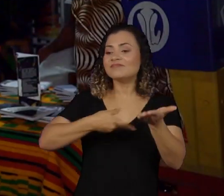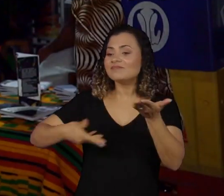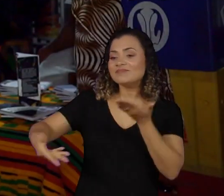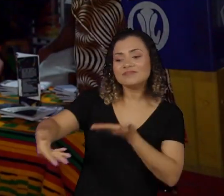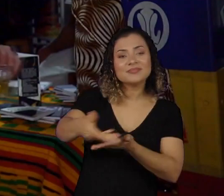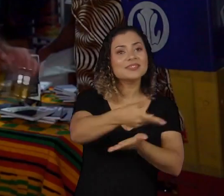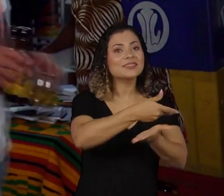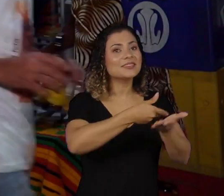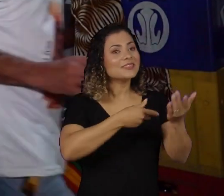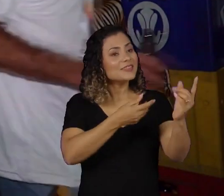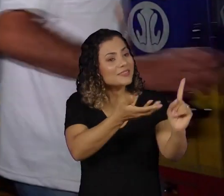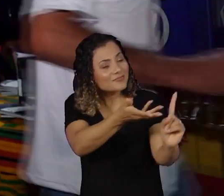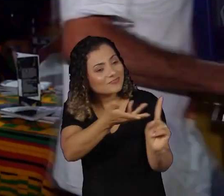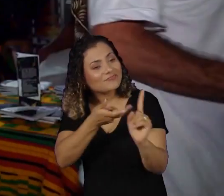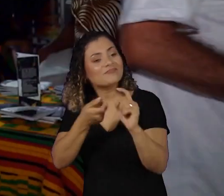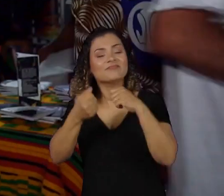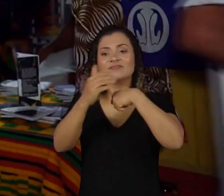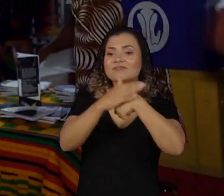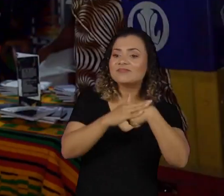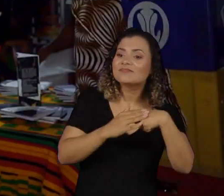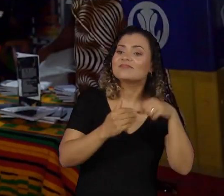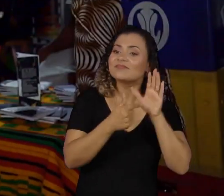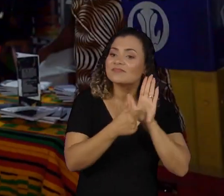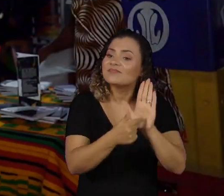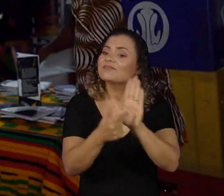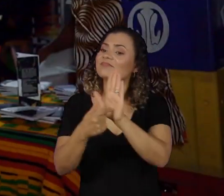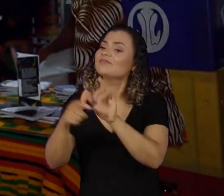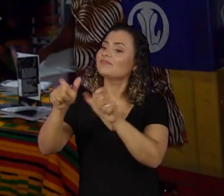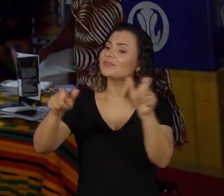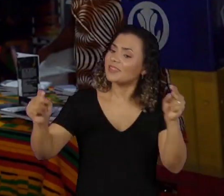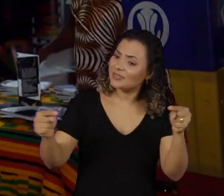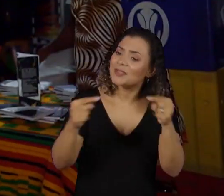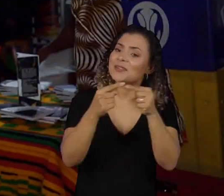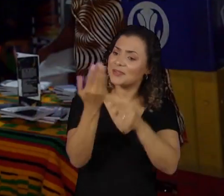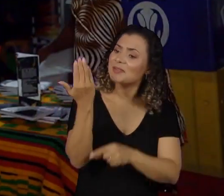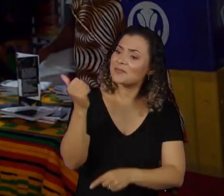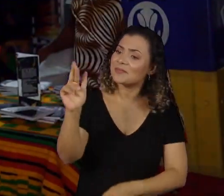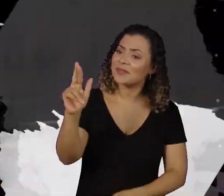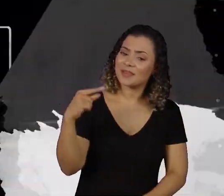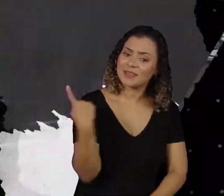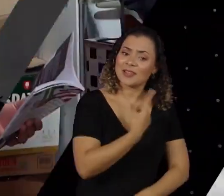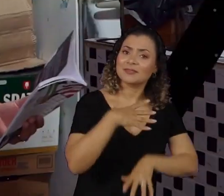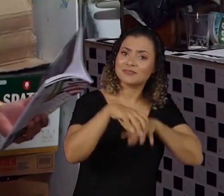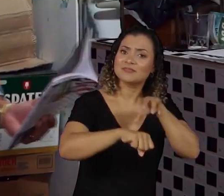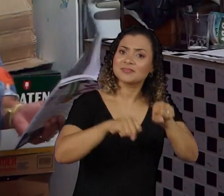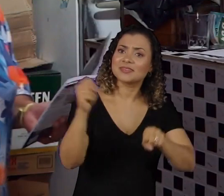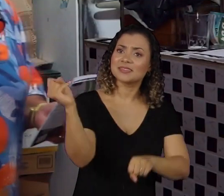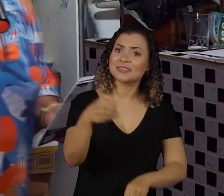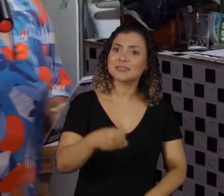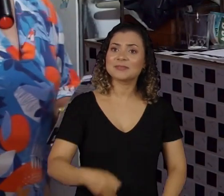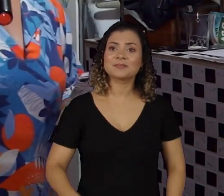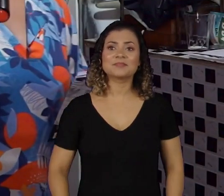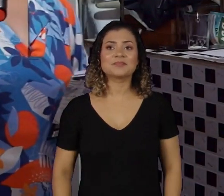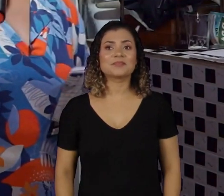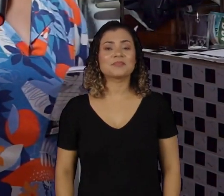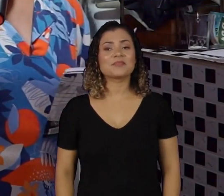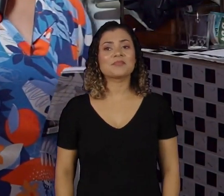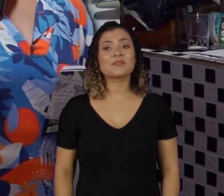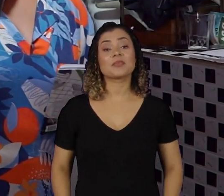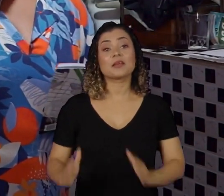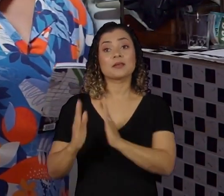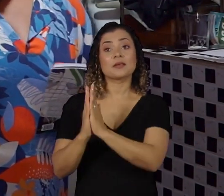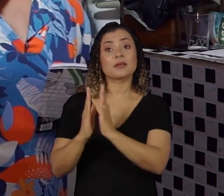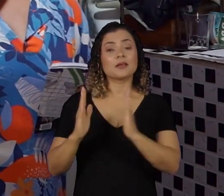ressignificando e acolhendo e mostrando para essas mulheres que aqui é tudo nosso, né? Na fissura, na captura de um real,